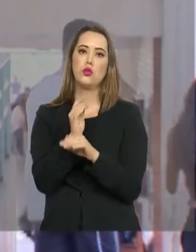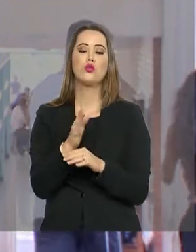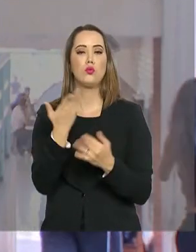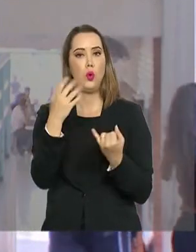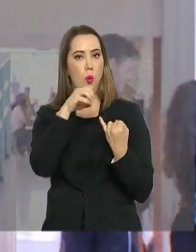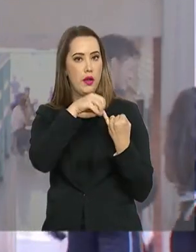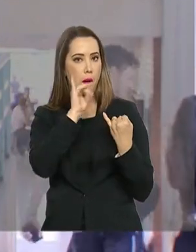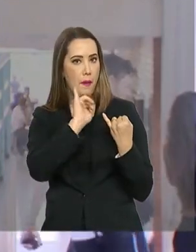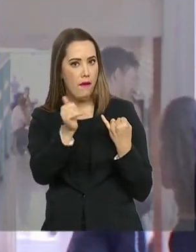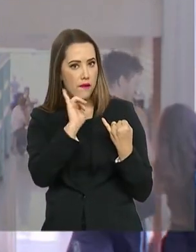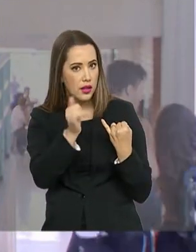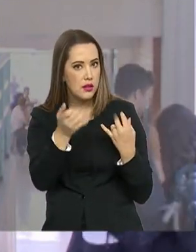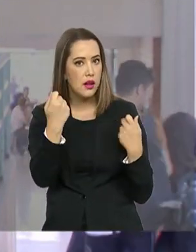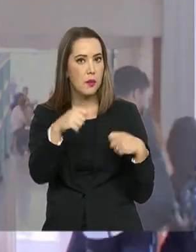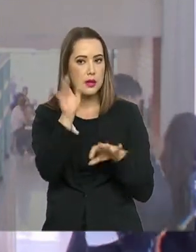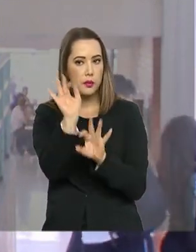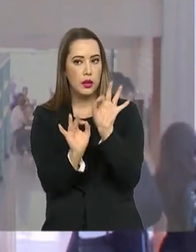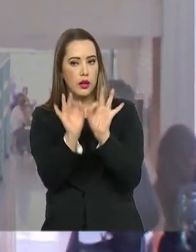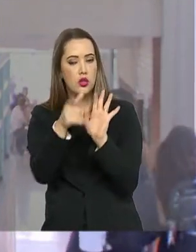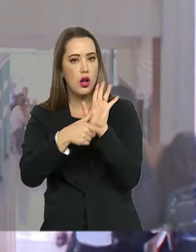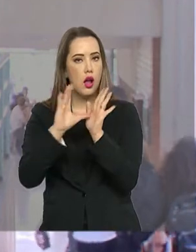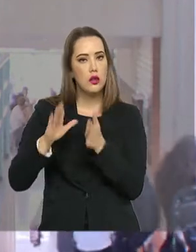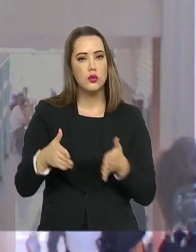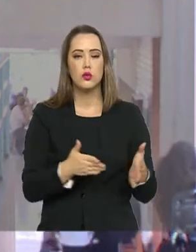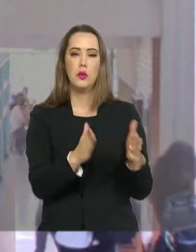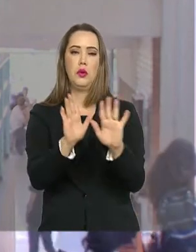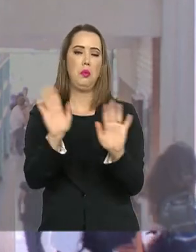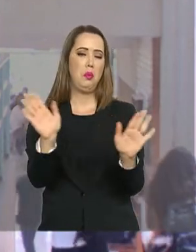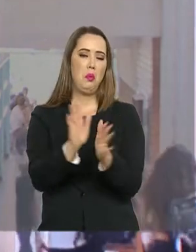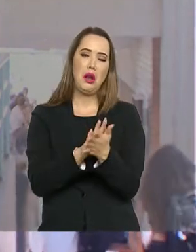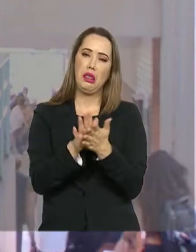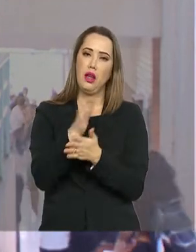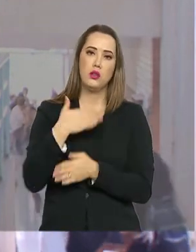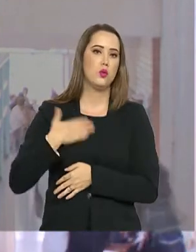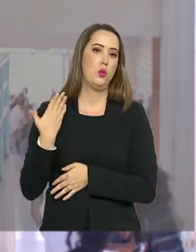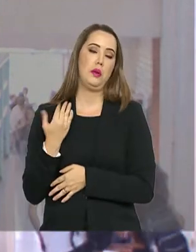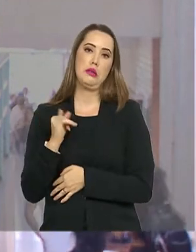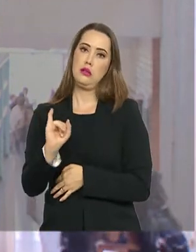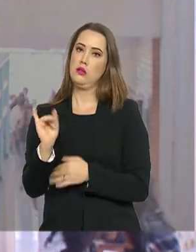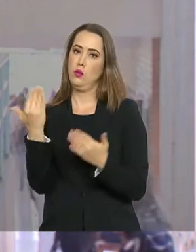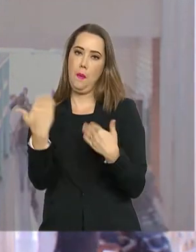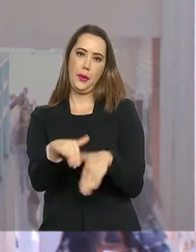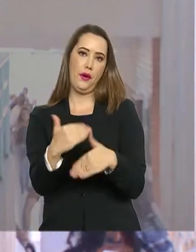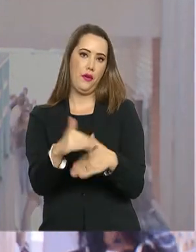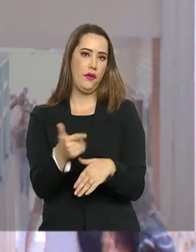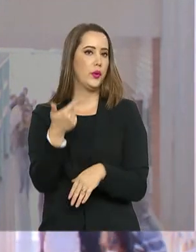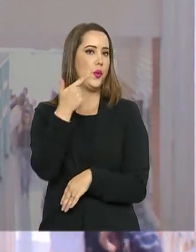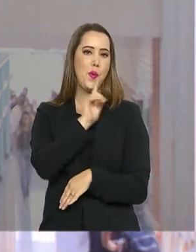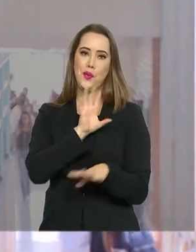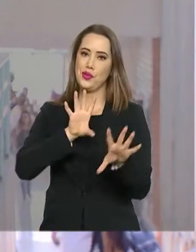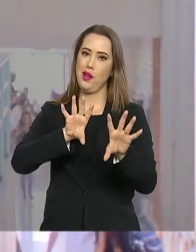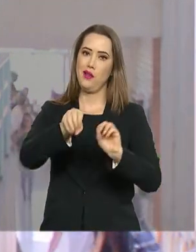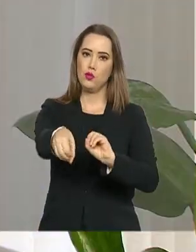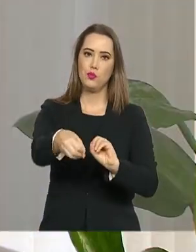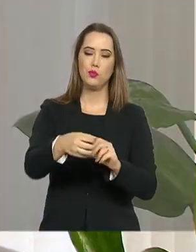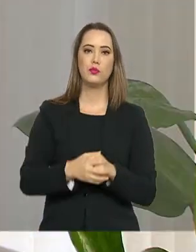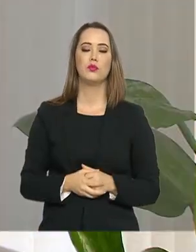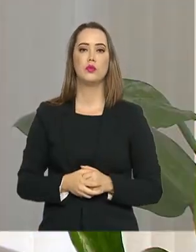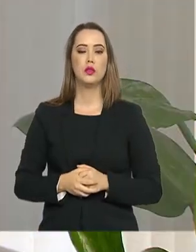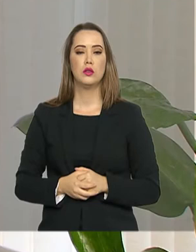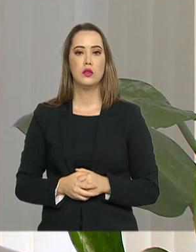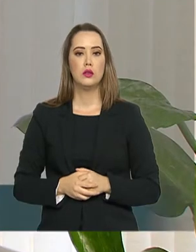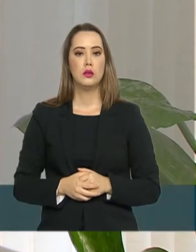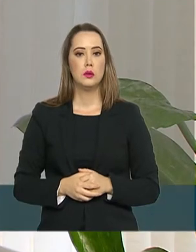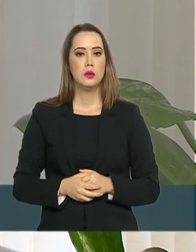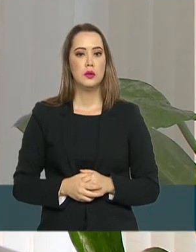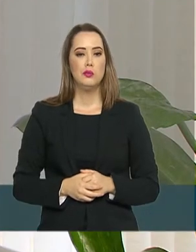os alunos a planejar o trajeto no domingo, para não ter surpresas. Quem não fizer a prova, não recebe o diploma. O aluno que